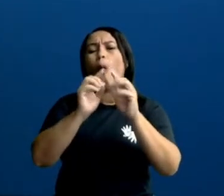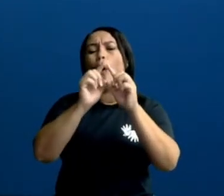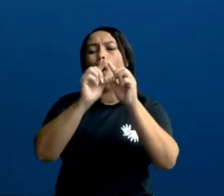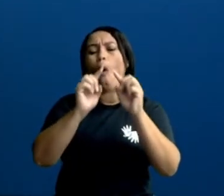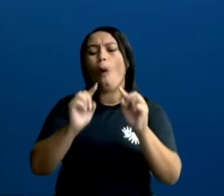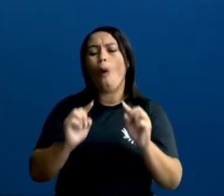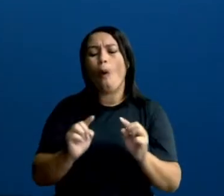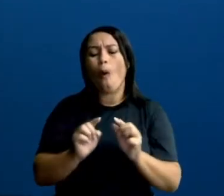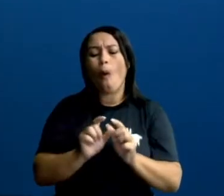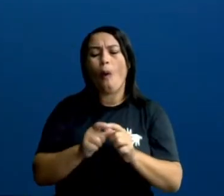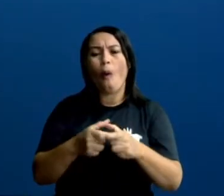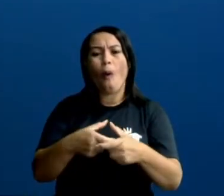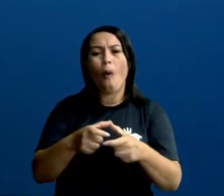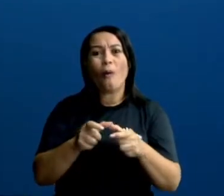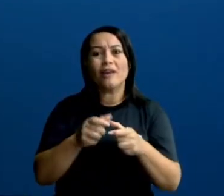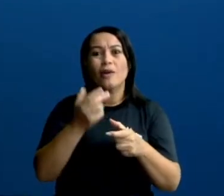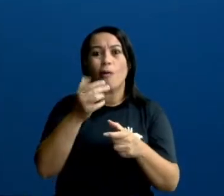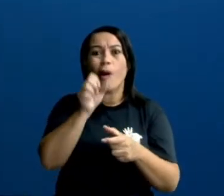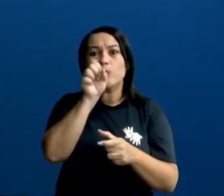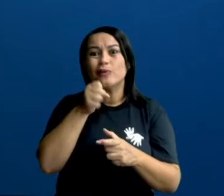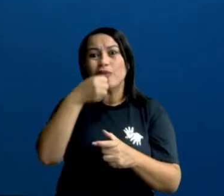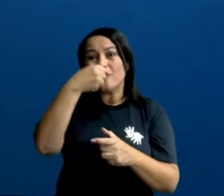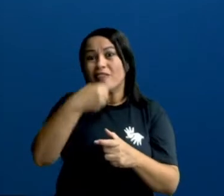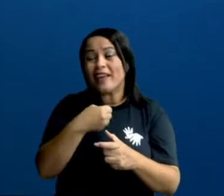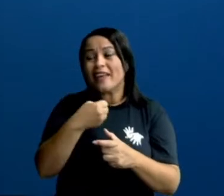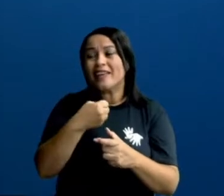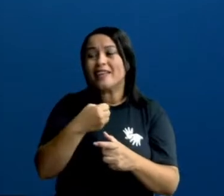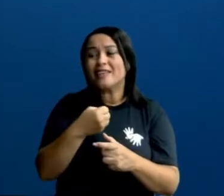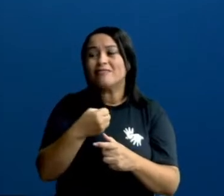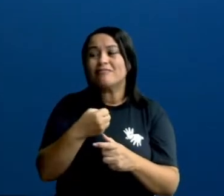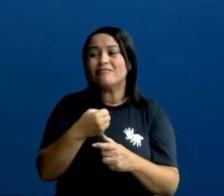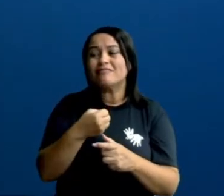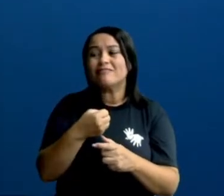sorvete, na casquinha do sorvete. E esse